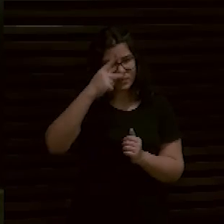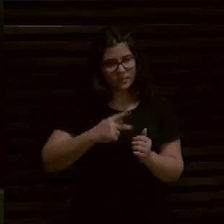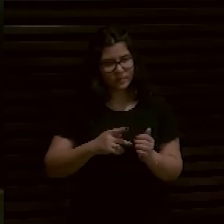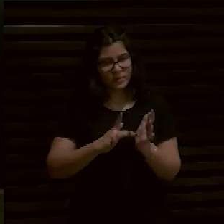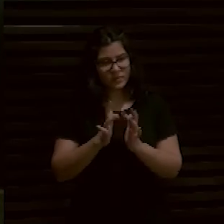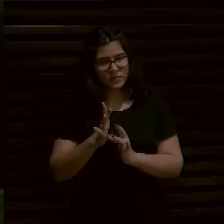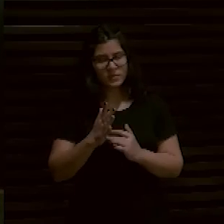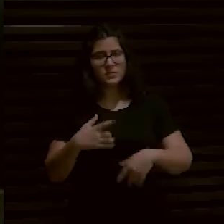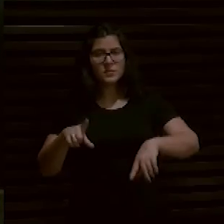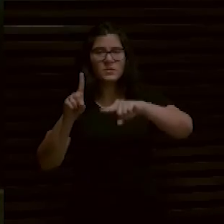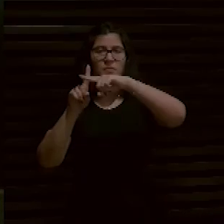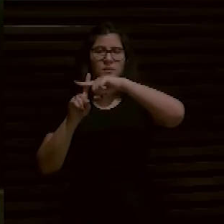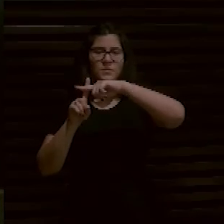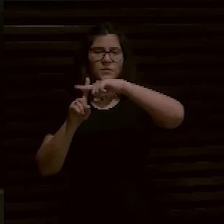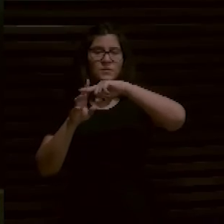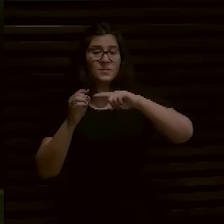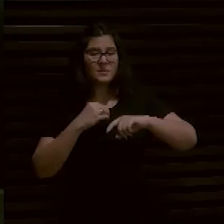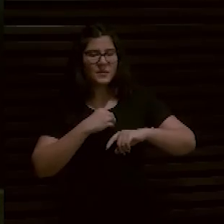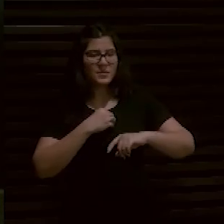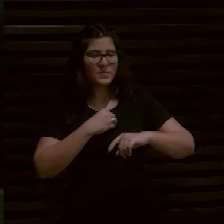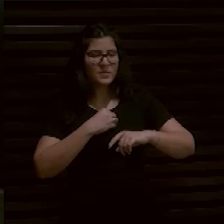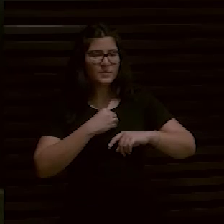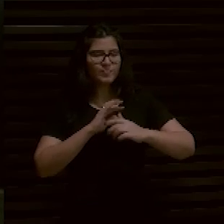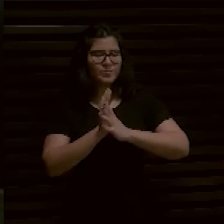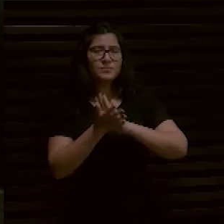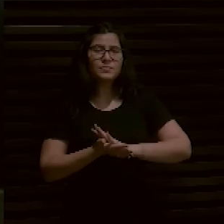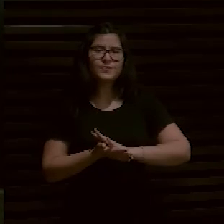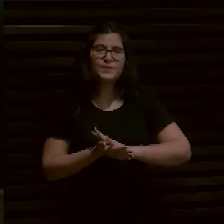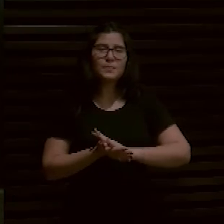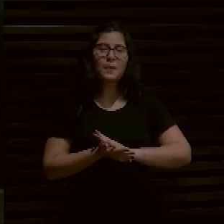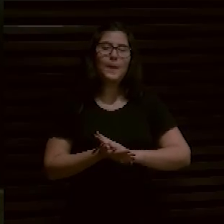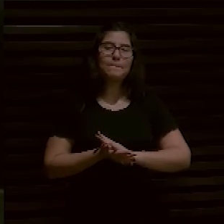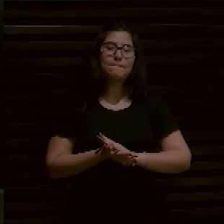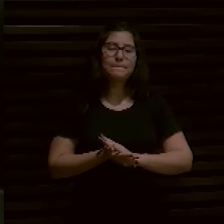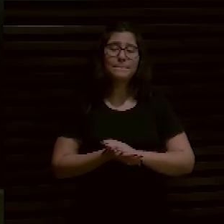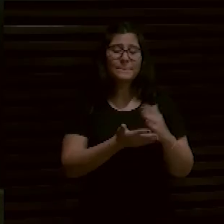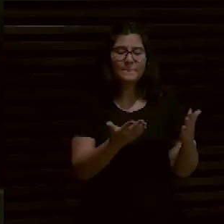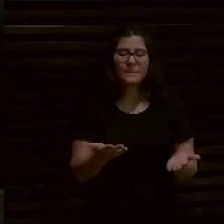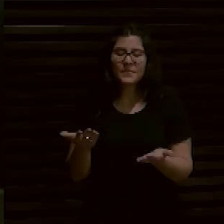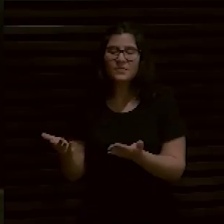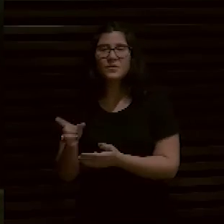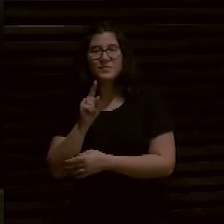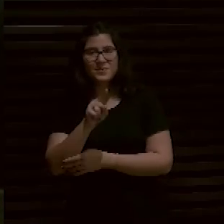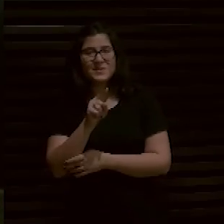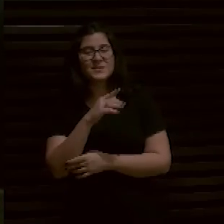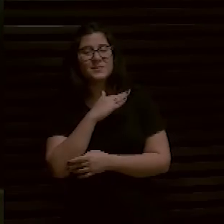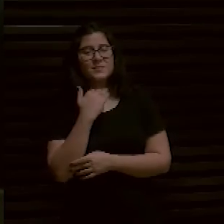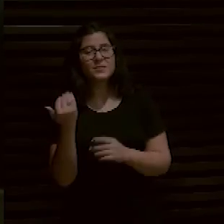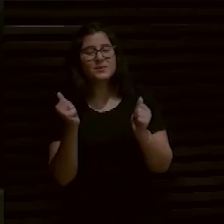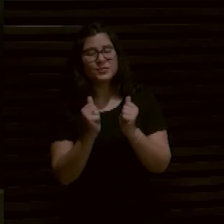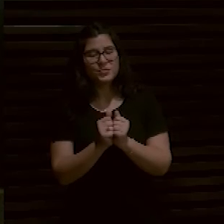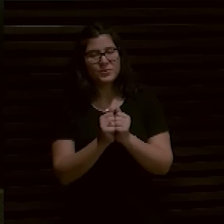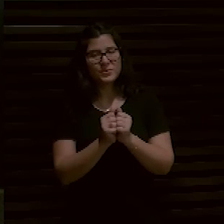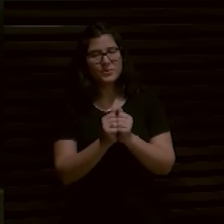naquela cruz, e ali ter dado cura. E mais que isso, levou você a morrer com ele, e te